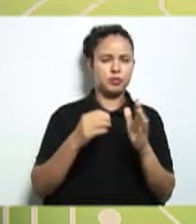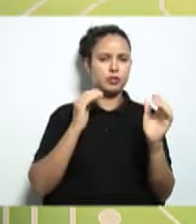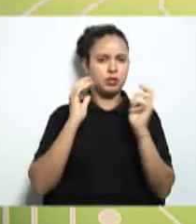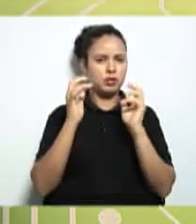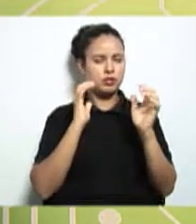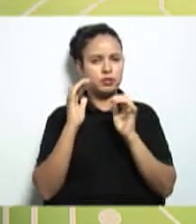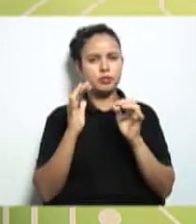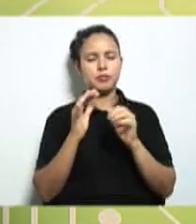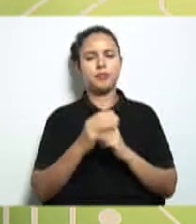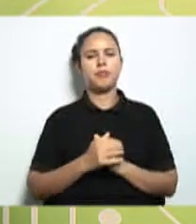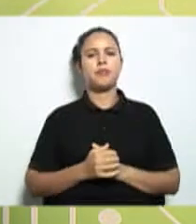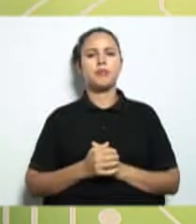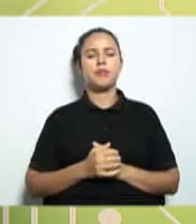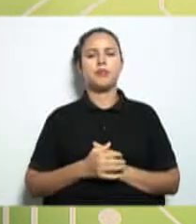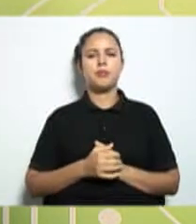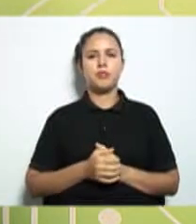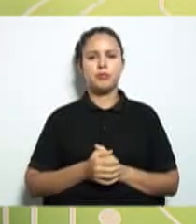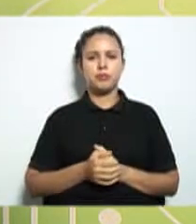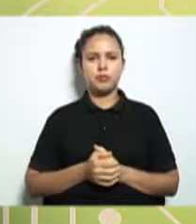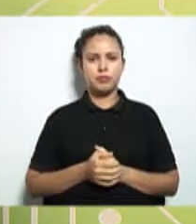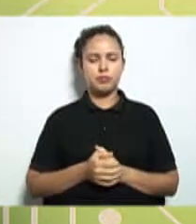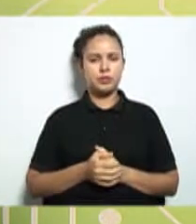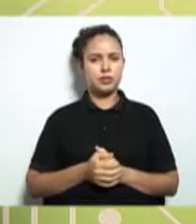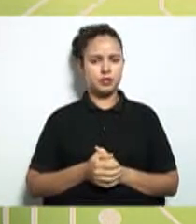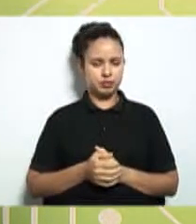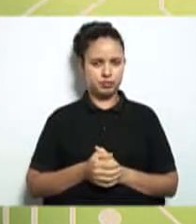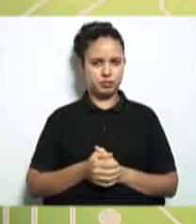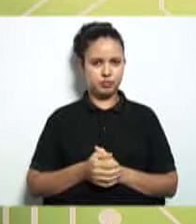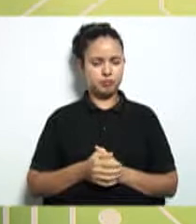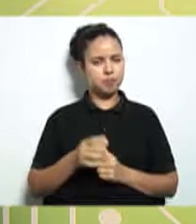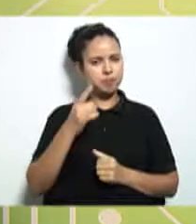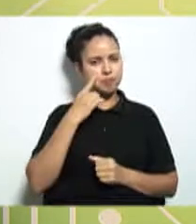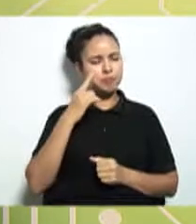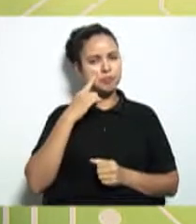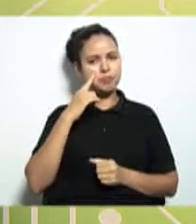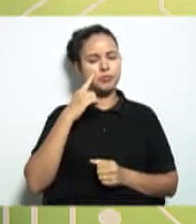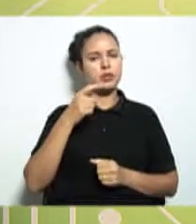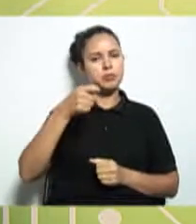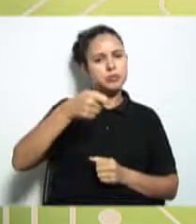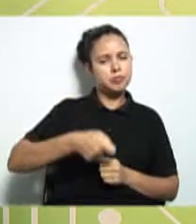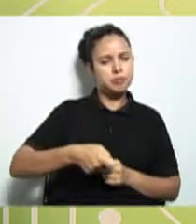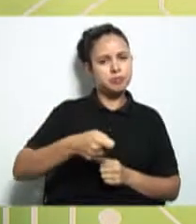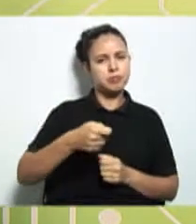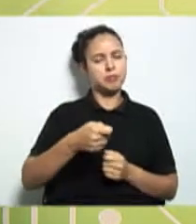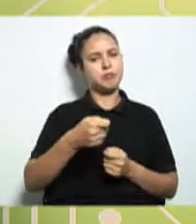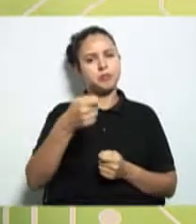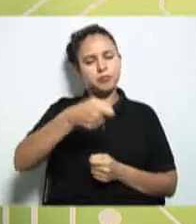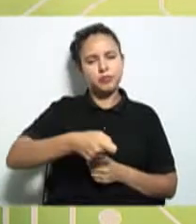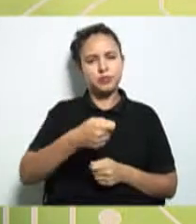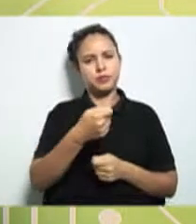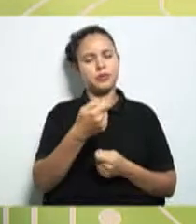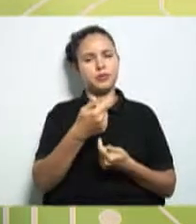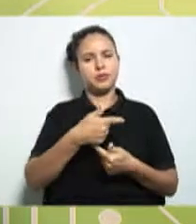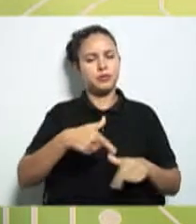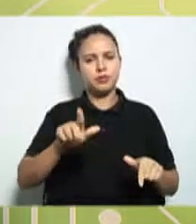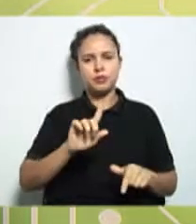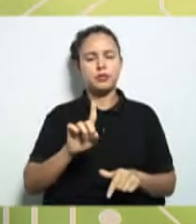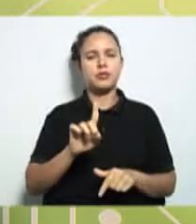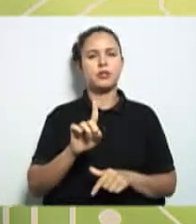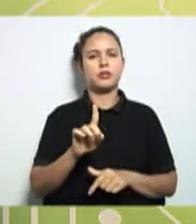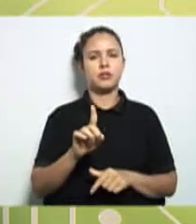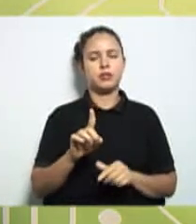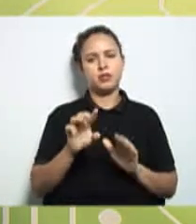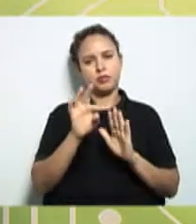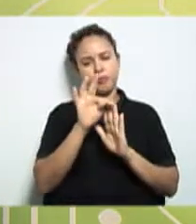raciocínio. Nós vimos também os elementos obrigatórios, não obrigatórios, pré-textuais, textuais,